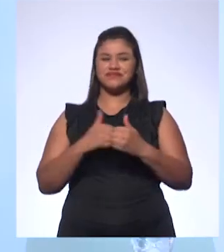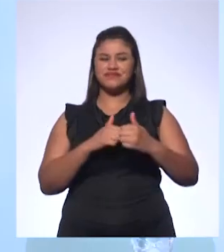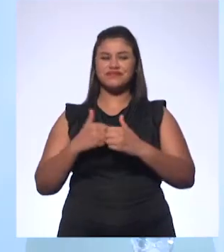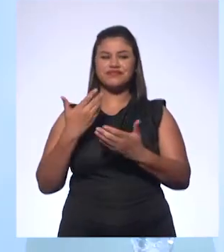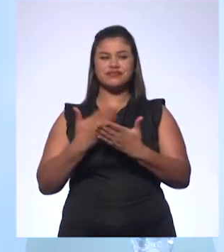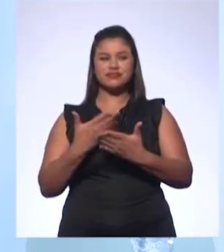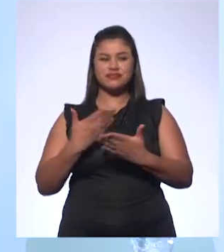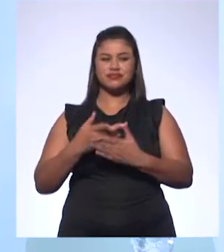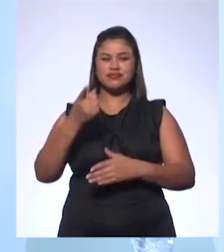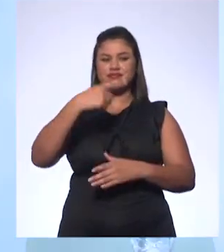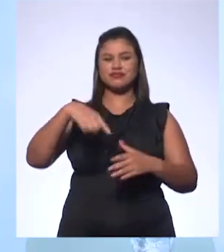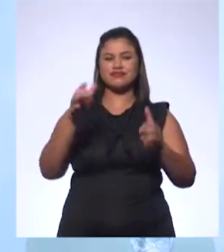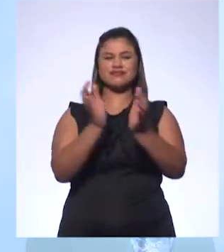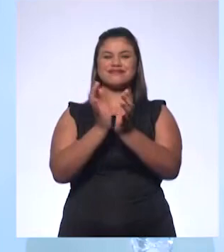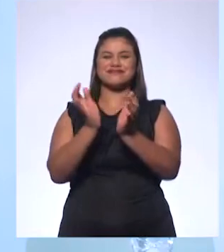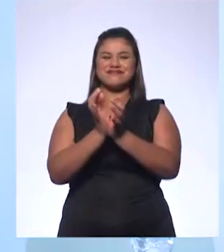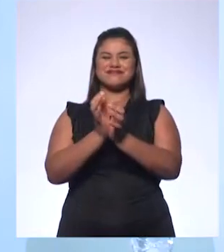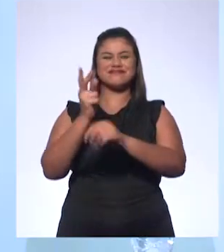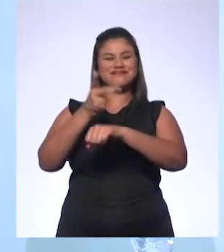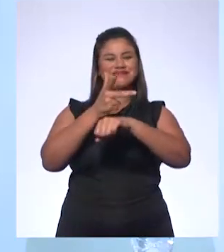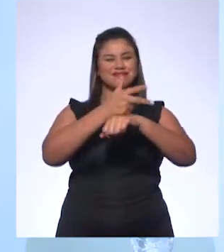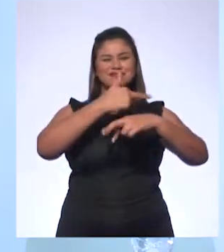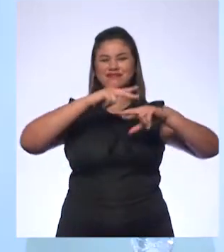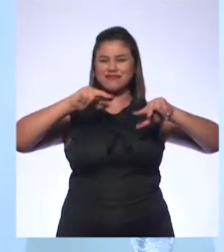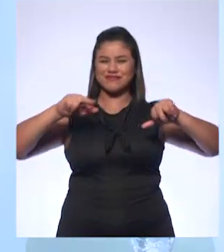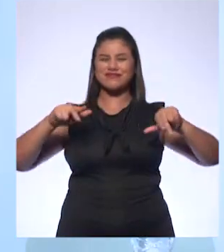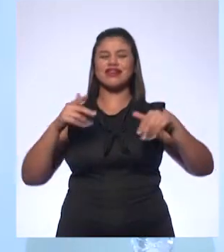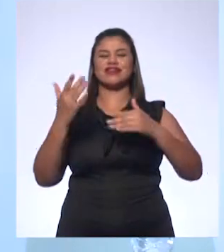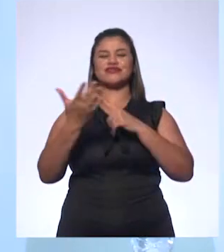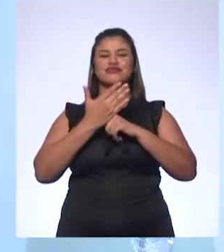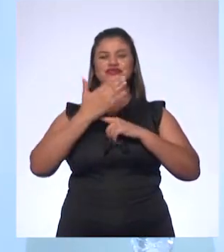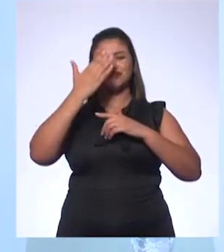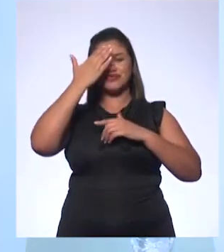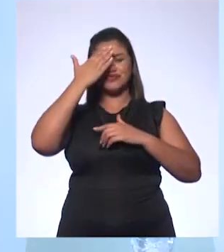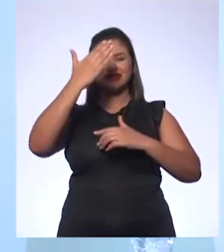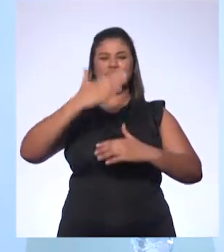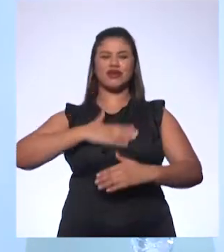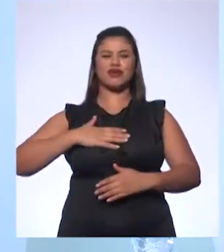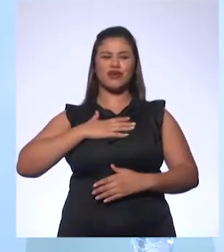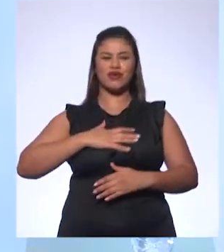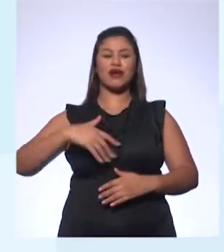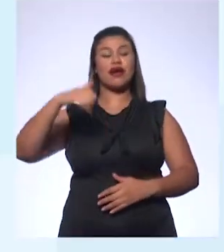aulas, o pessoal da produção aí que também sempre nos ajuda. Gente, foi um prazer estar com vocês.